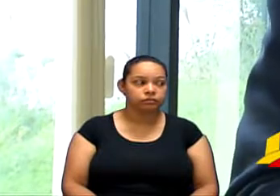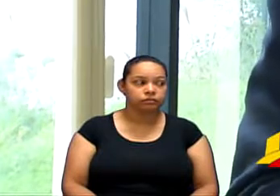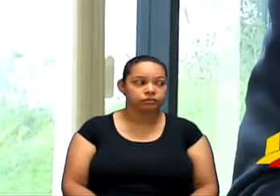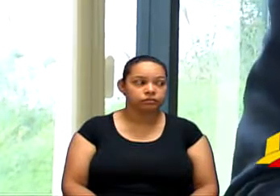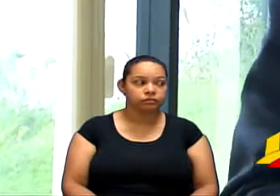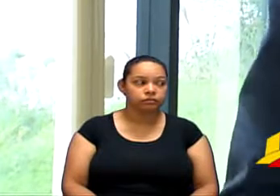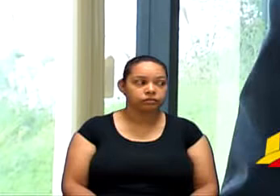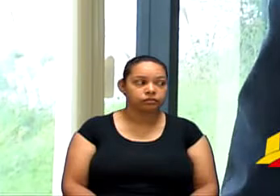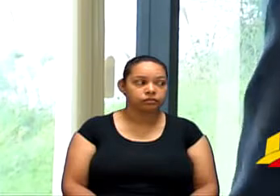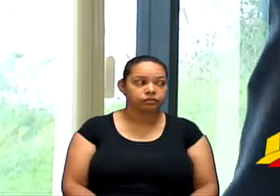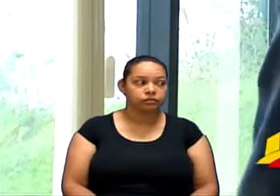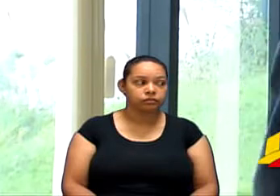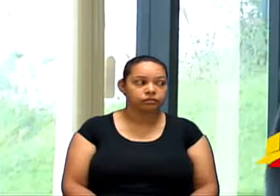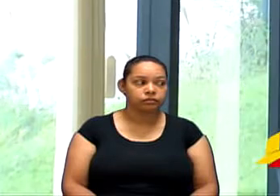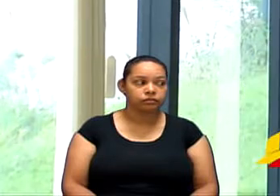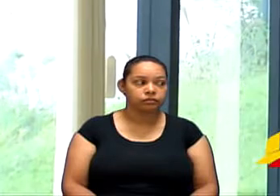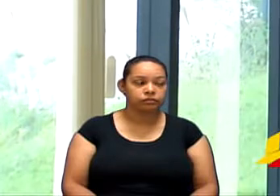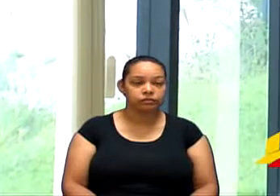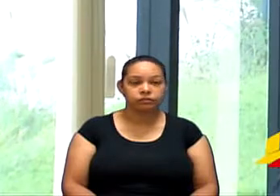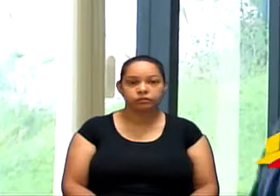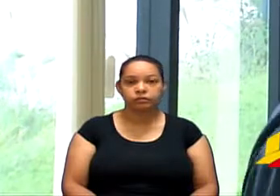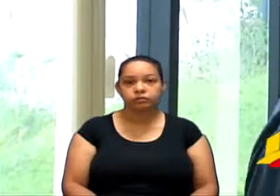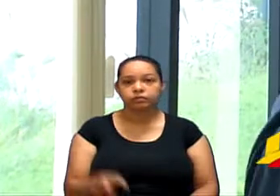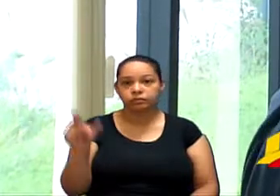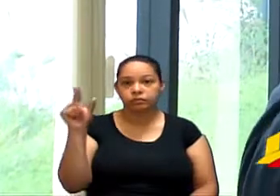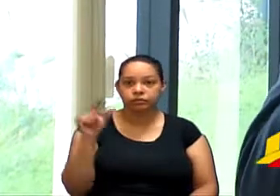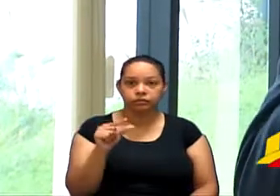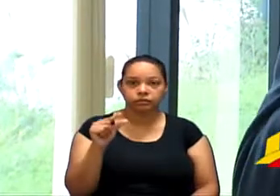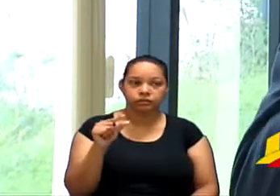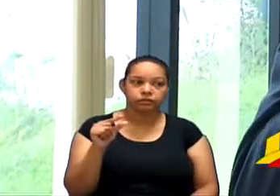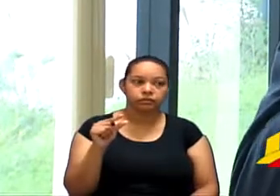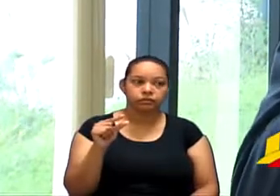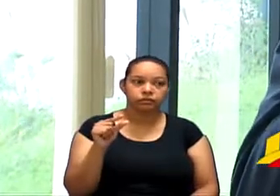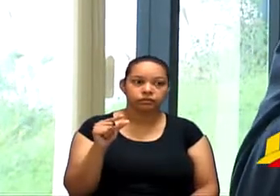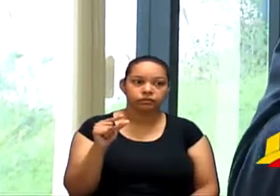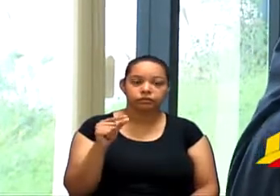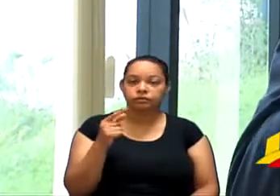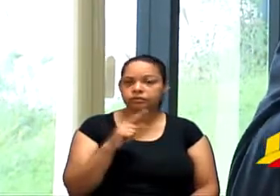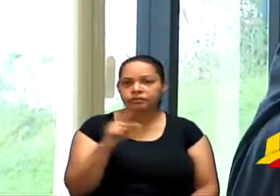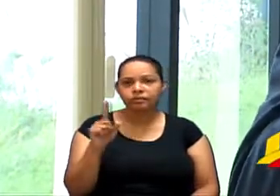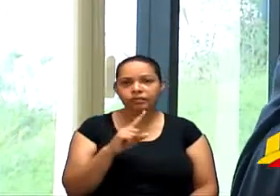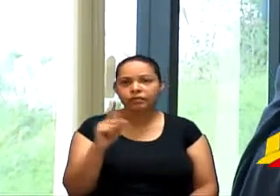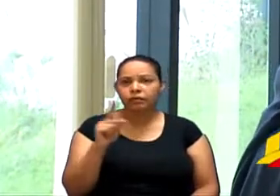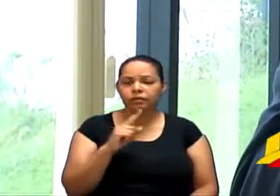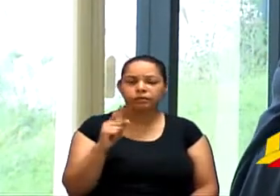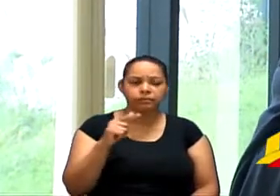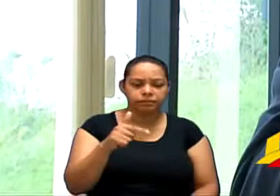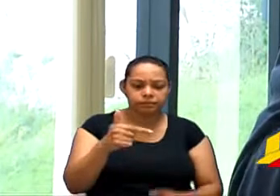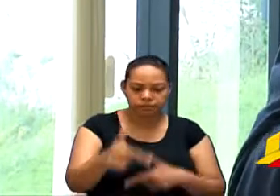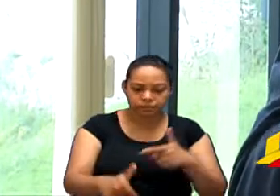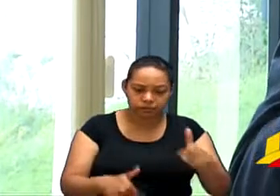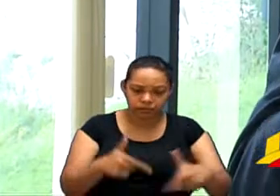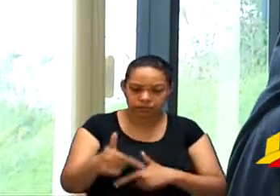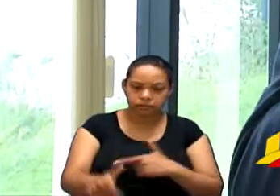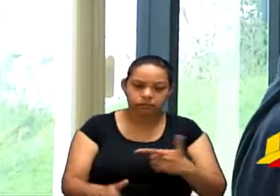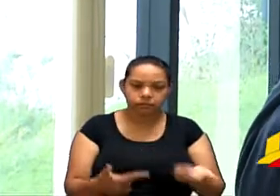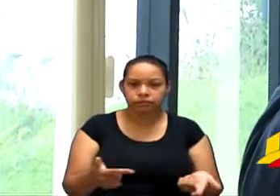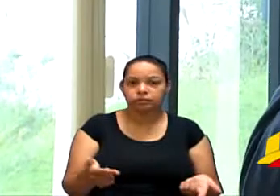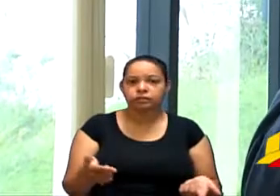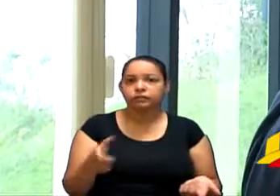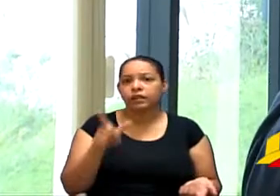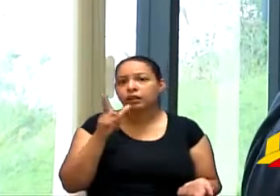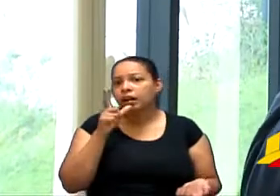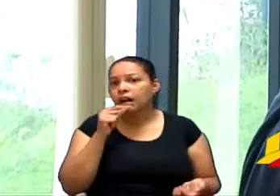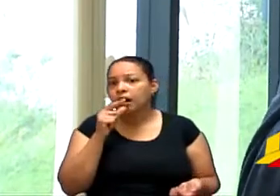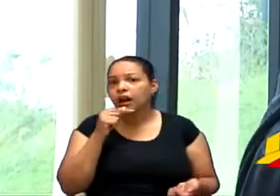som som não diminui aquilo que nós sabemos que o nosso serviço autônomo de água e esgoto é um